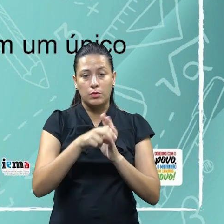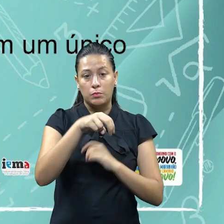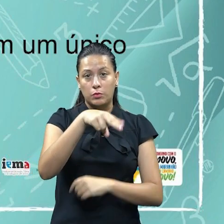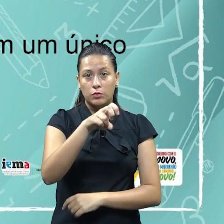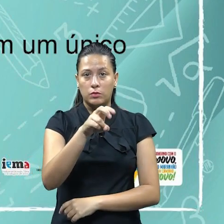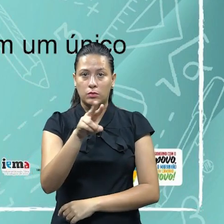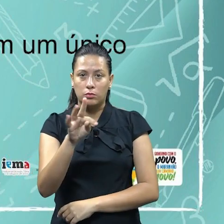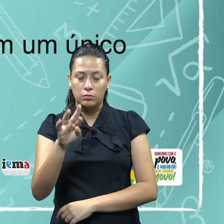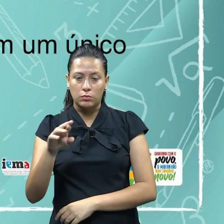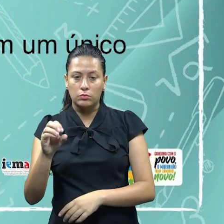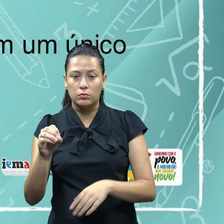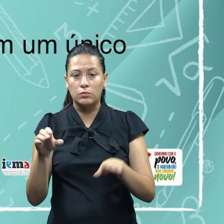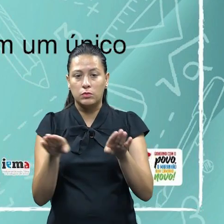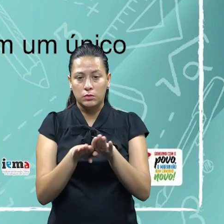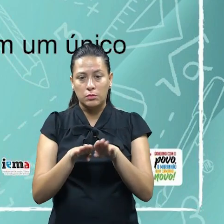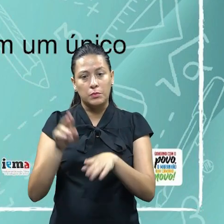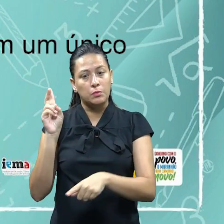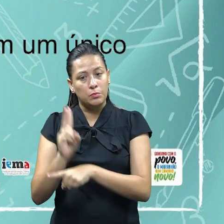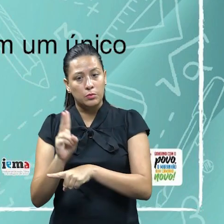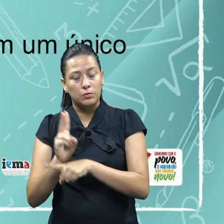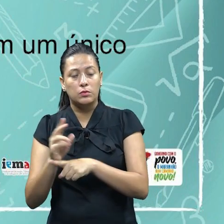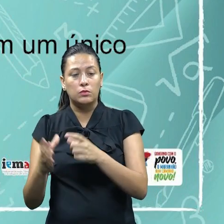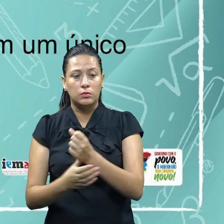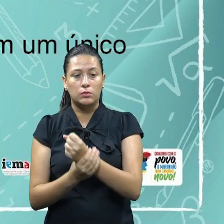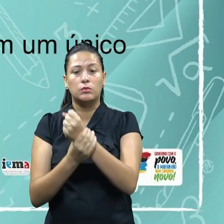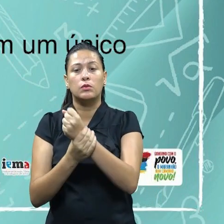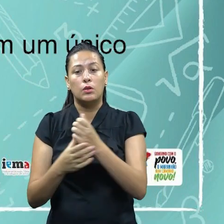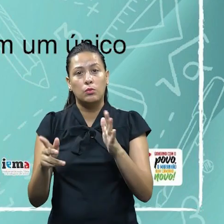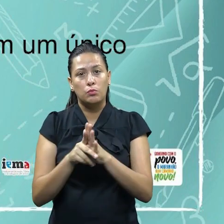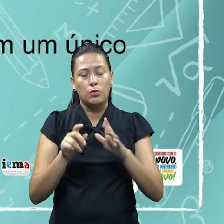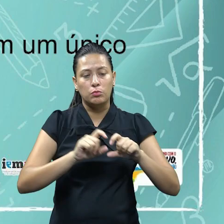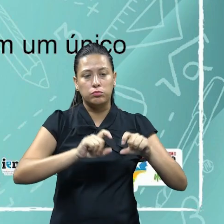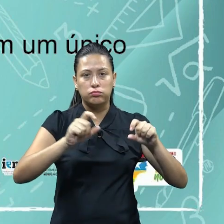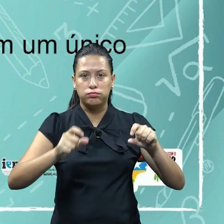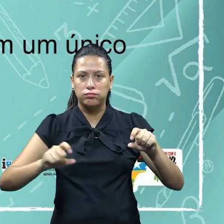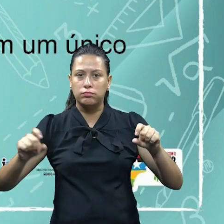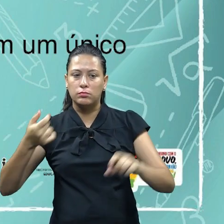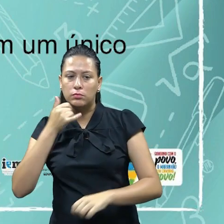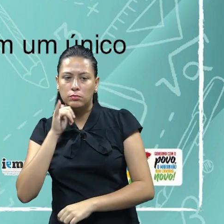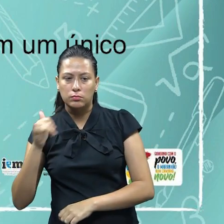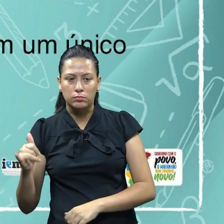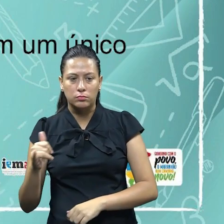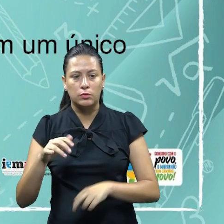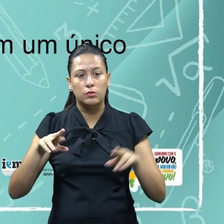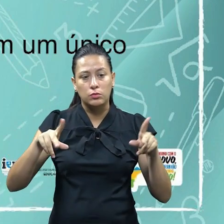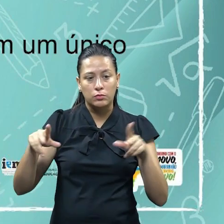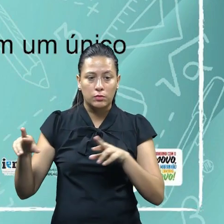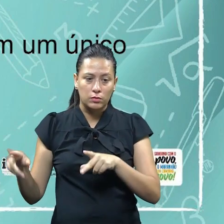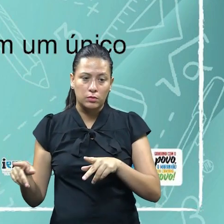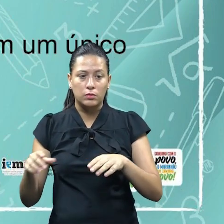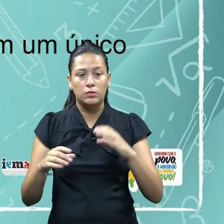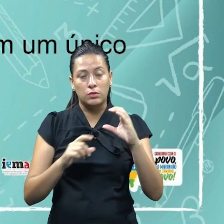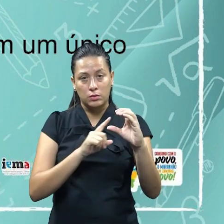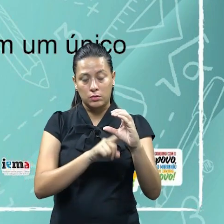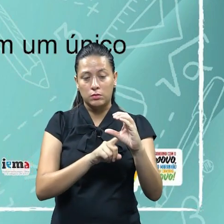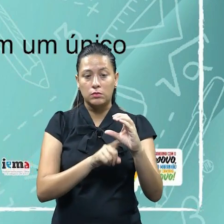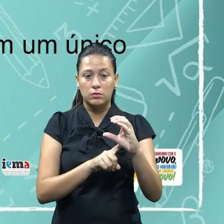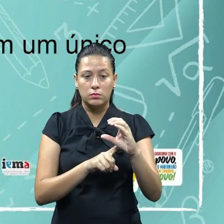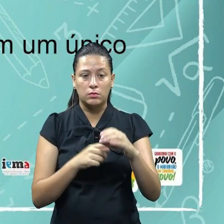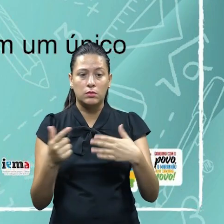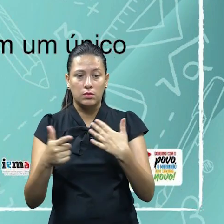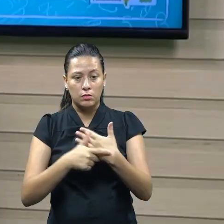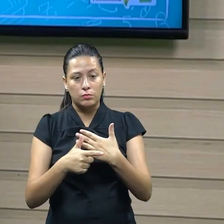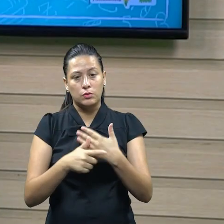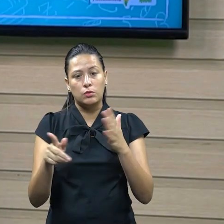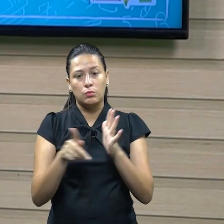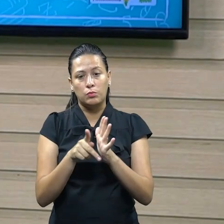proteção asseguradas por condutores distintos, e C, função de neutro e de proteção combinados em um único